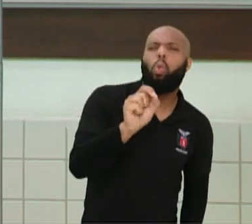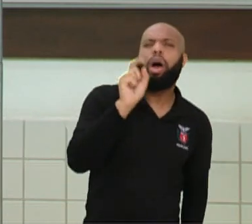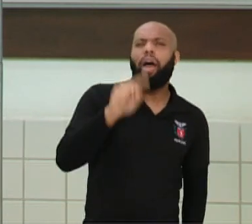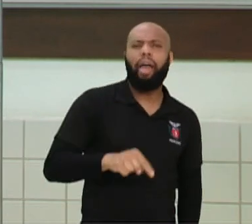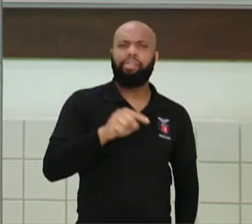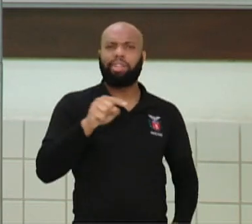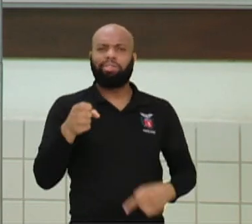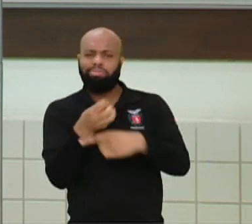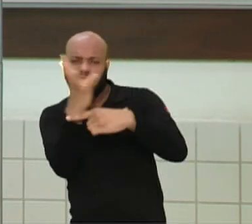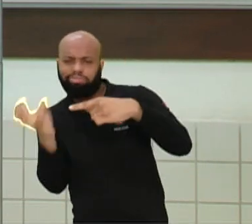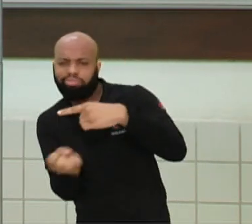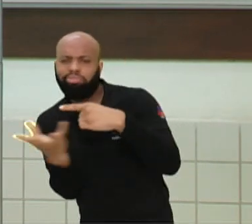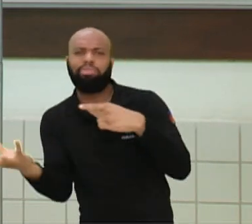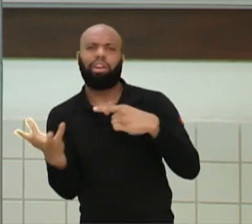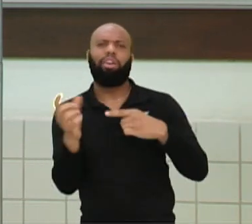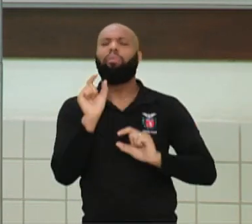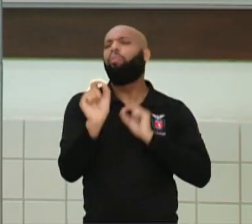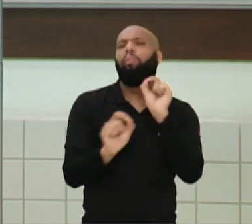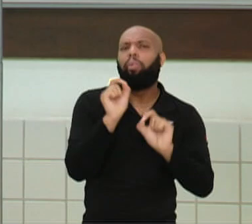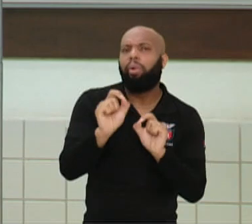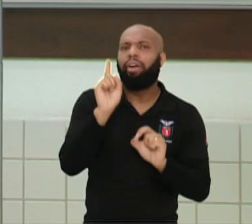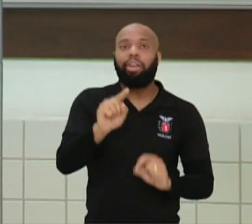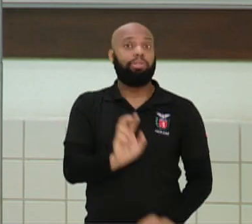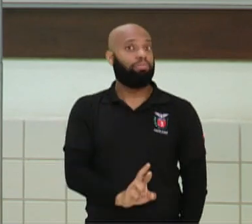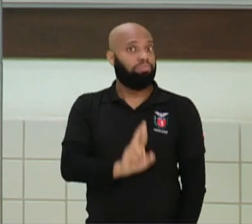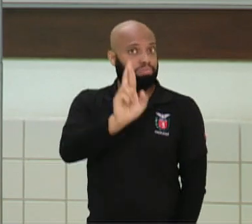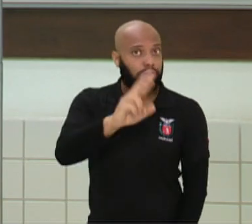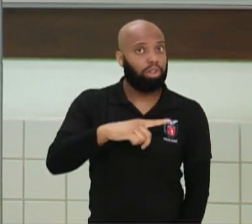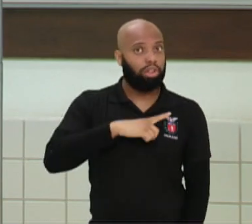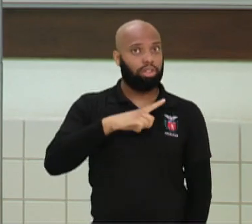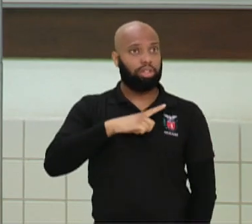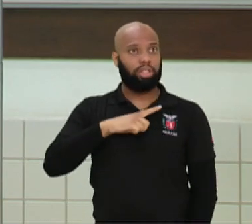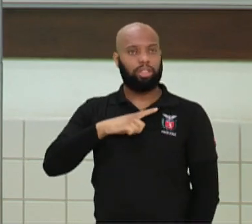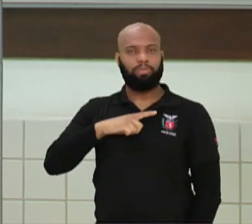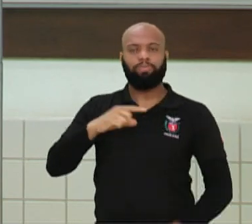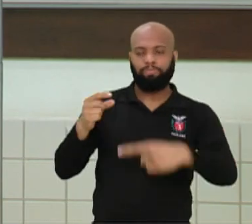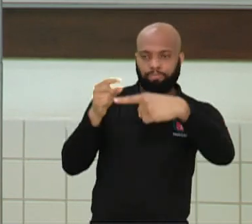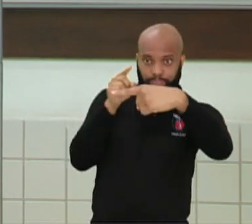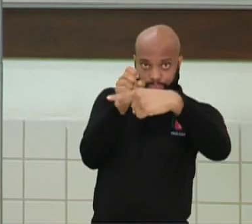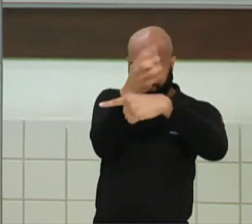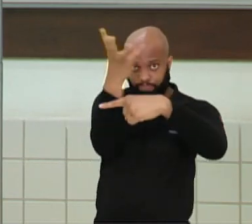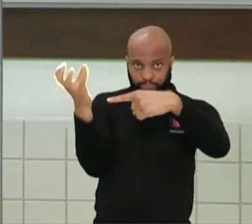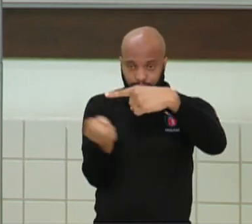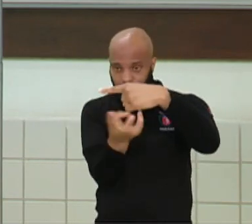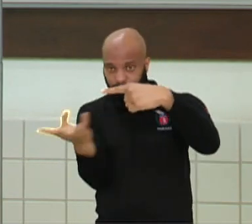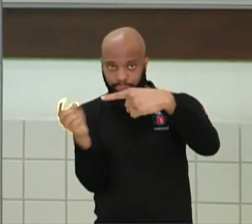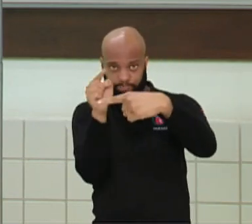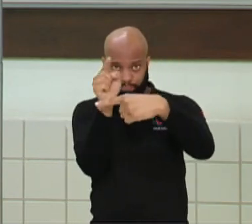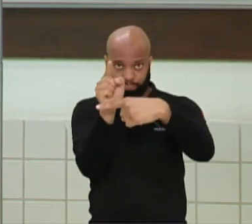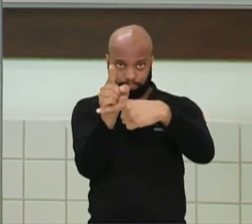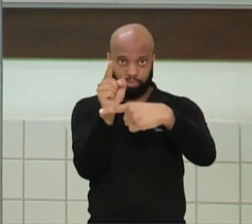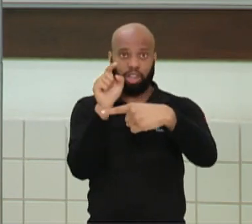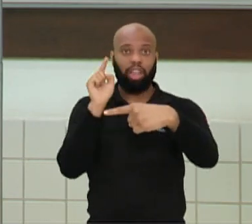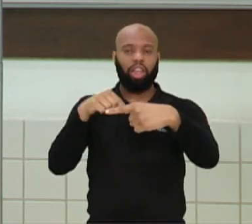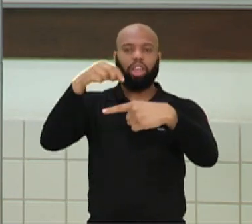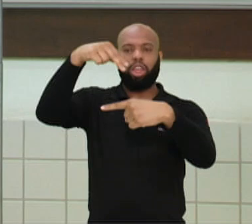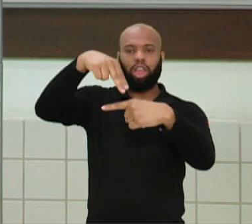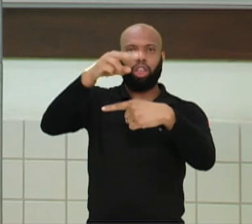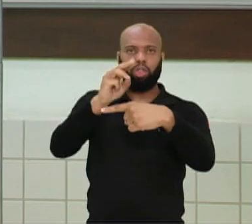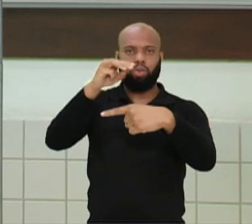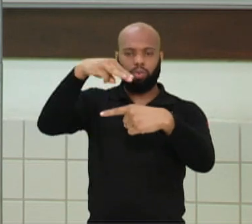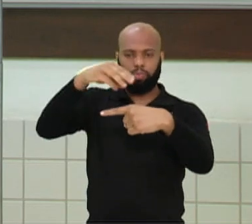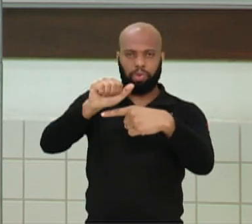fração é representada, tem um tracinho, né, um numerador e um denominador, o número que está em cima e o número que está